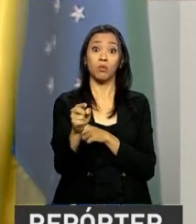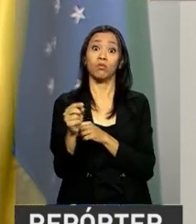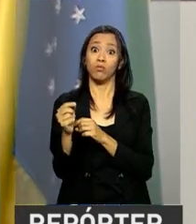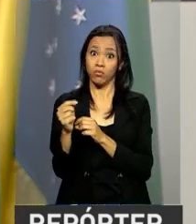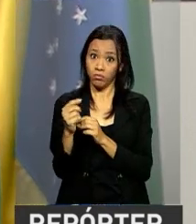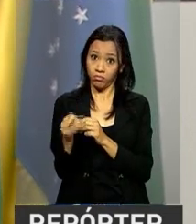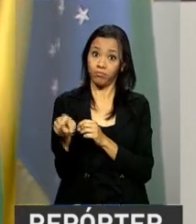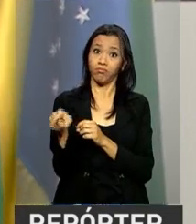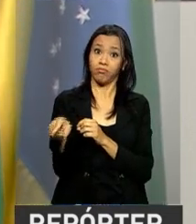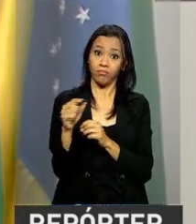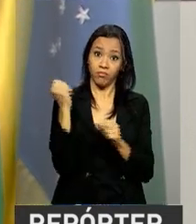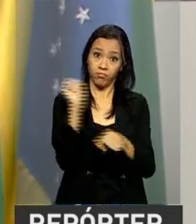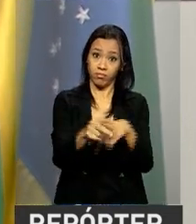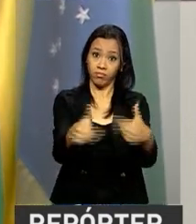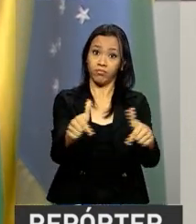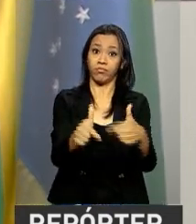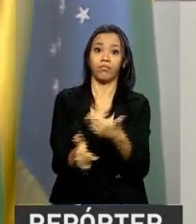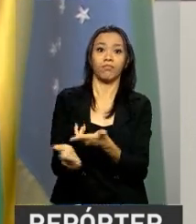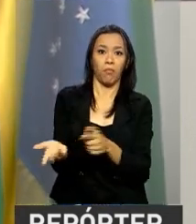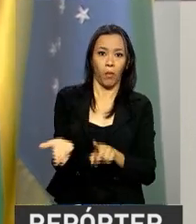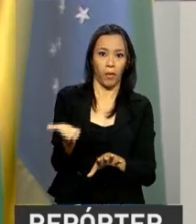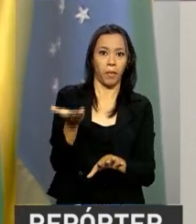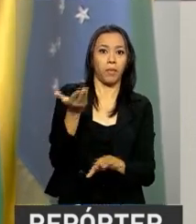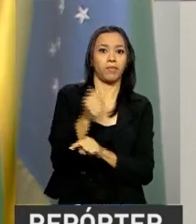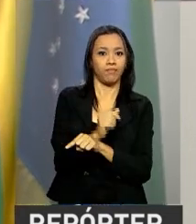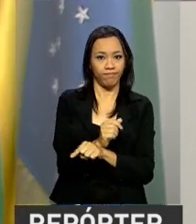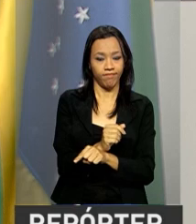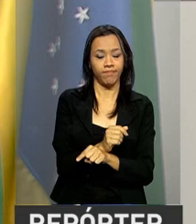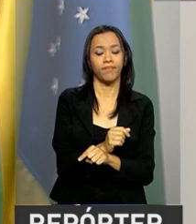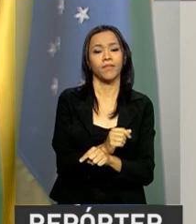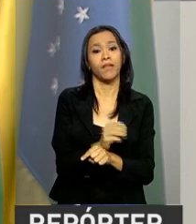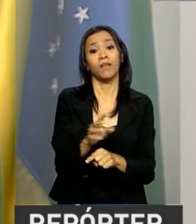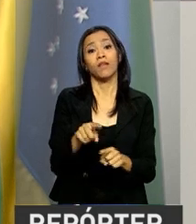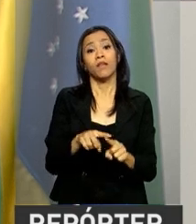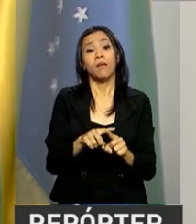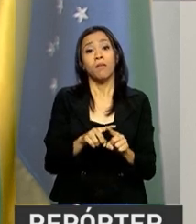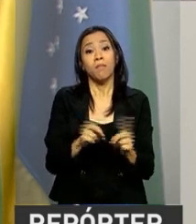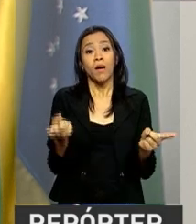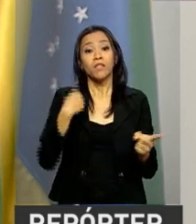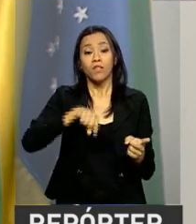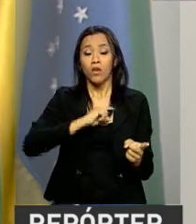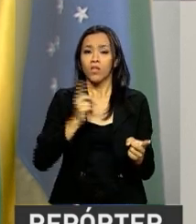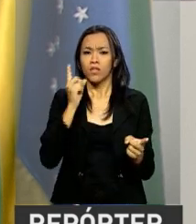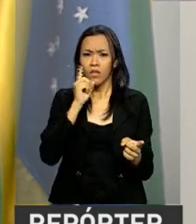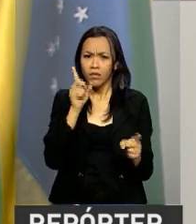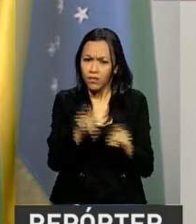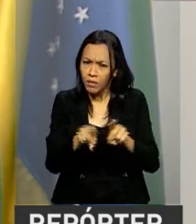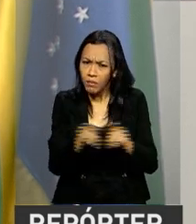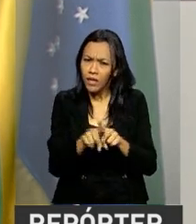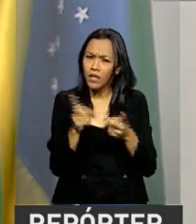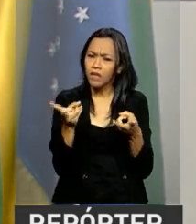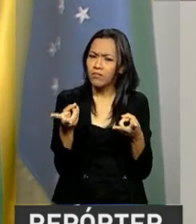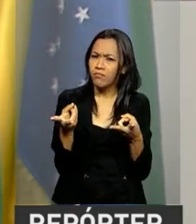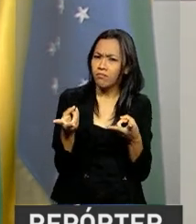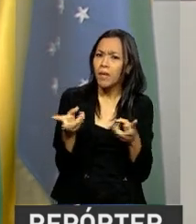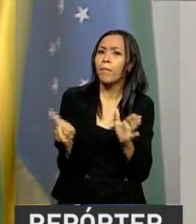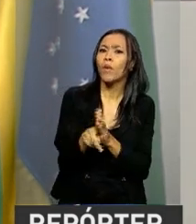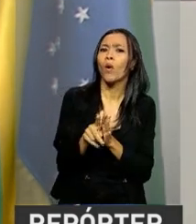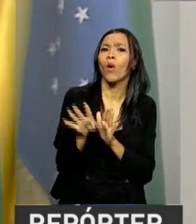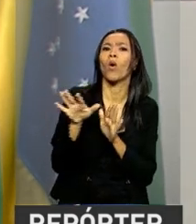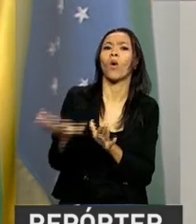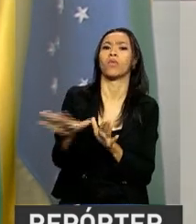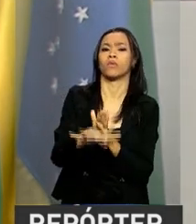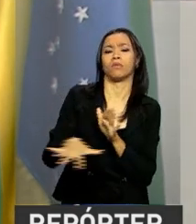né um saldo líquido de emprego de 8.000 eh nós vamos verificar o fator da sazonalidade que é próprio da